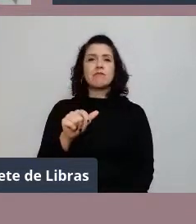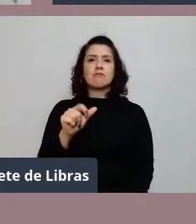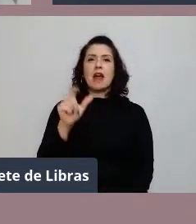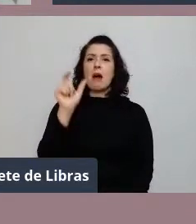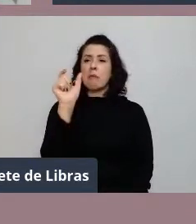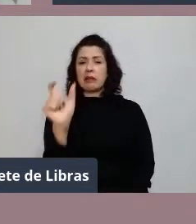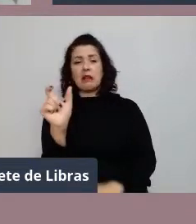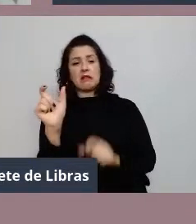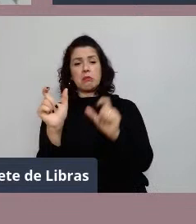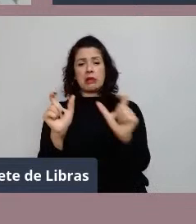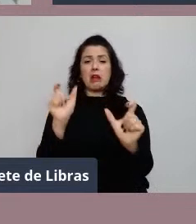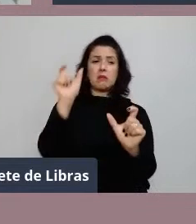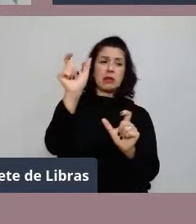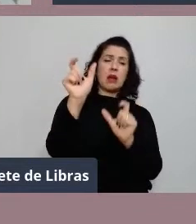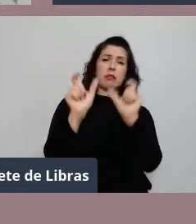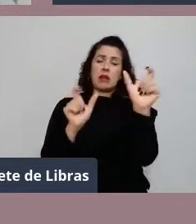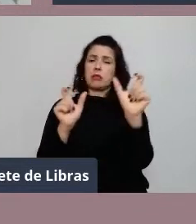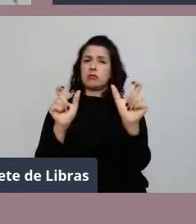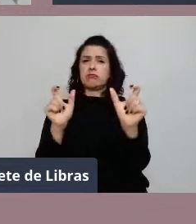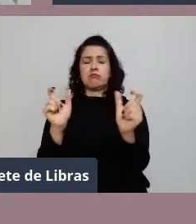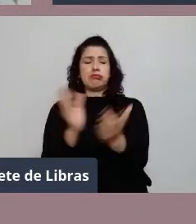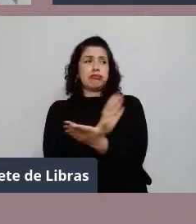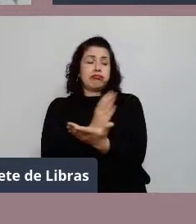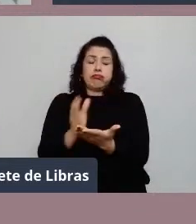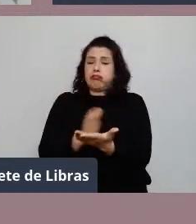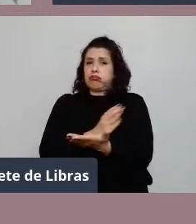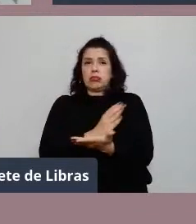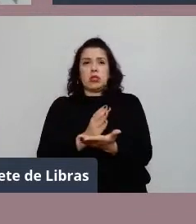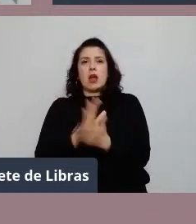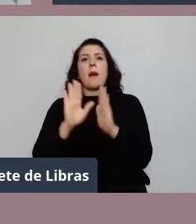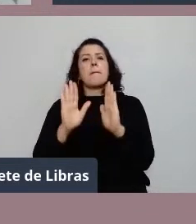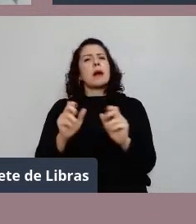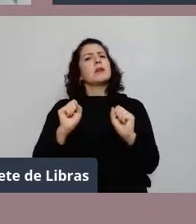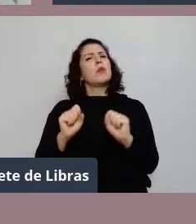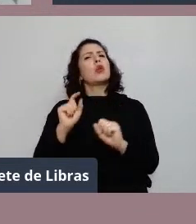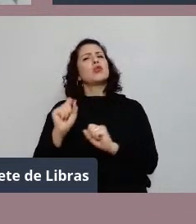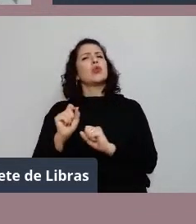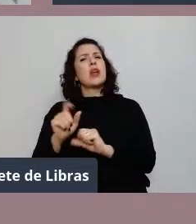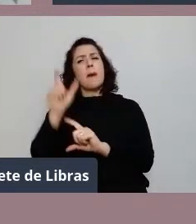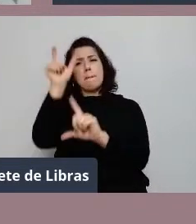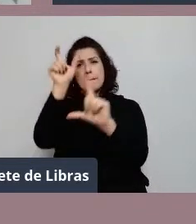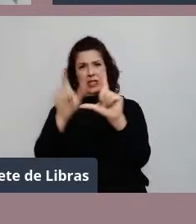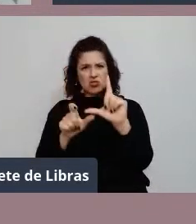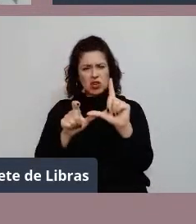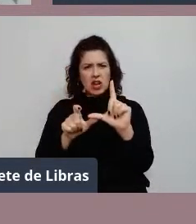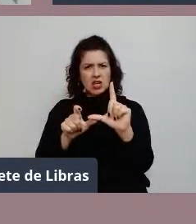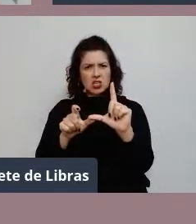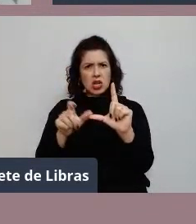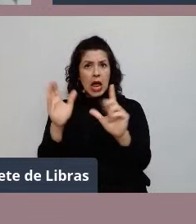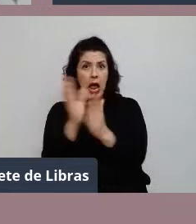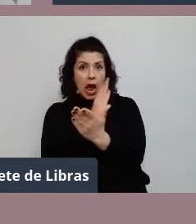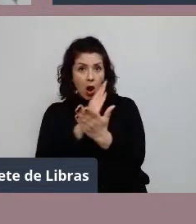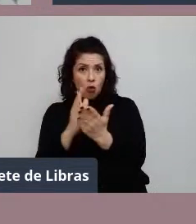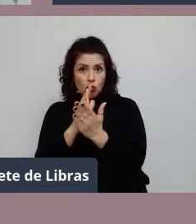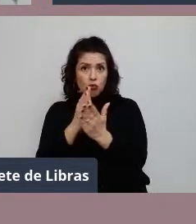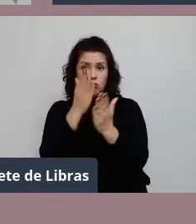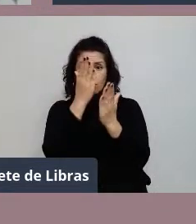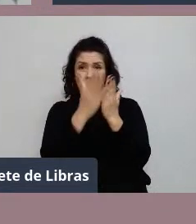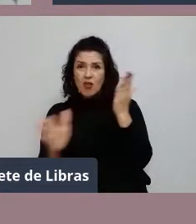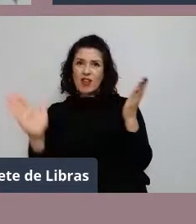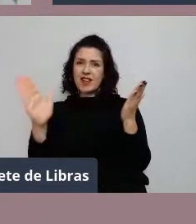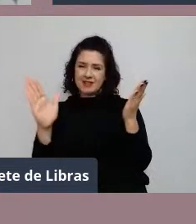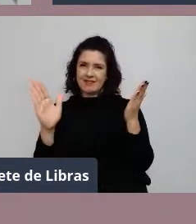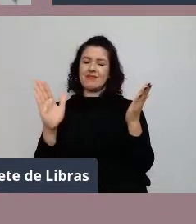de vida, de que alguns personagens foram deixados de fora na construção do sopro de vida, né? A